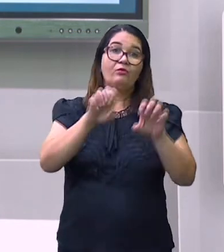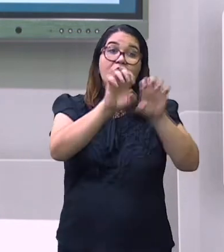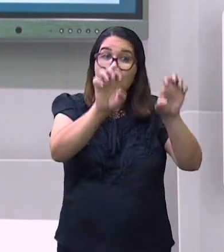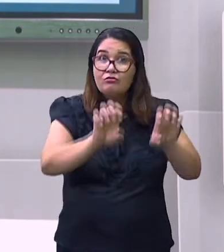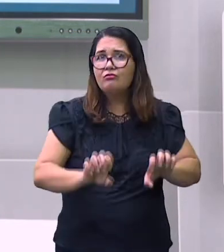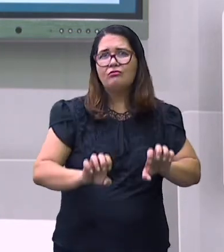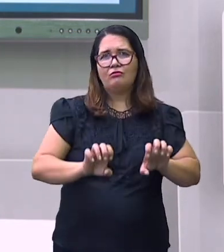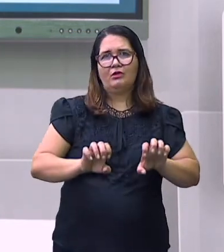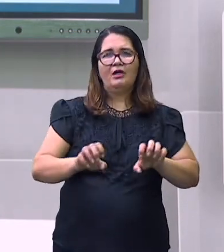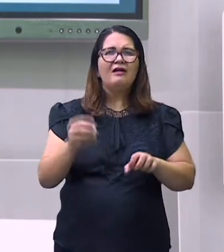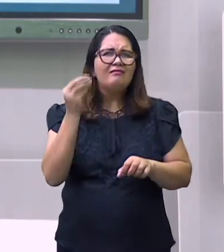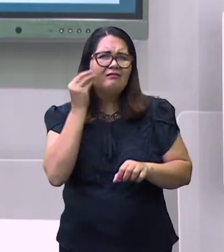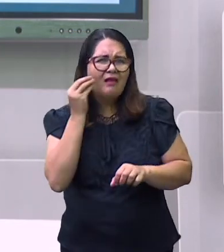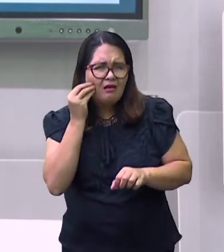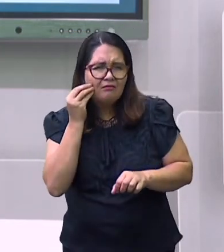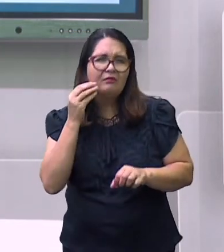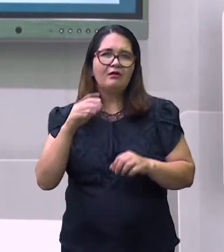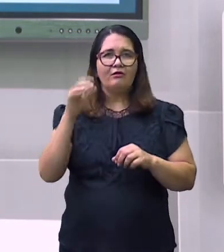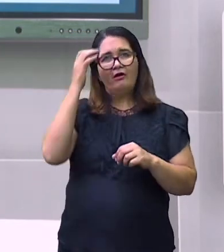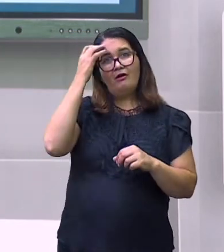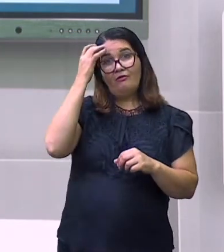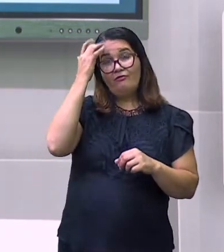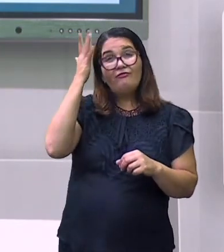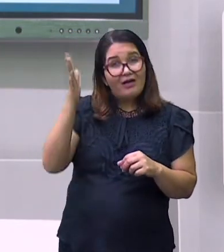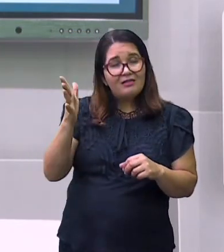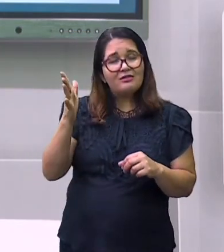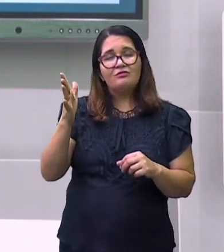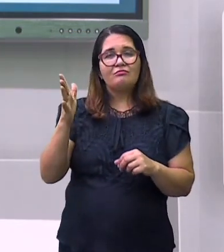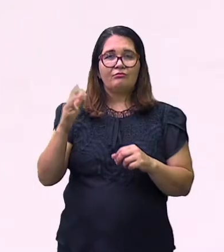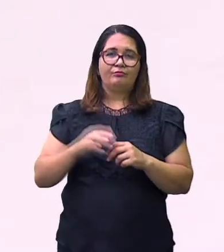cima do lugar aonde você quer que ele fique,